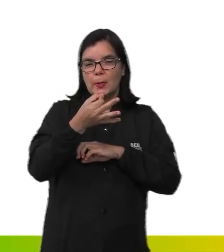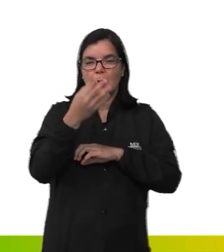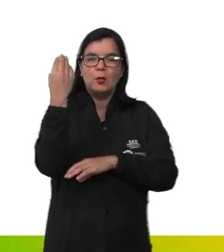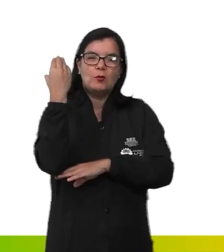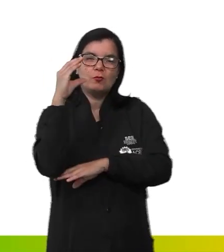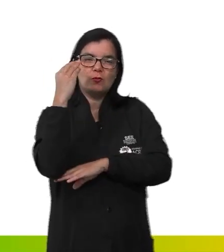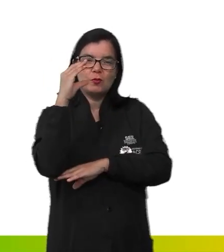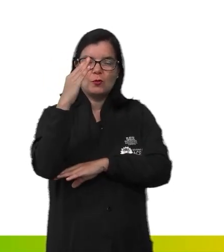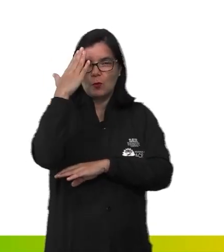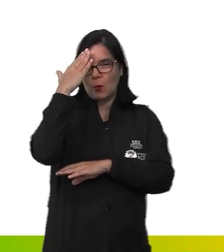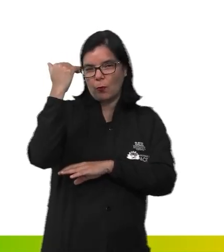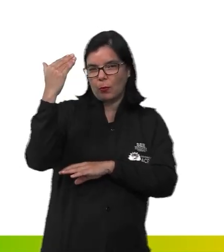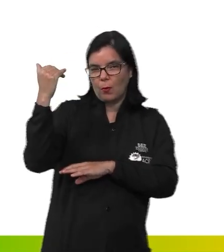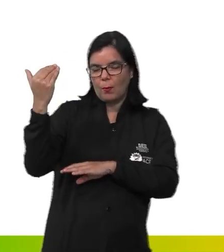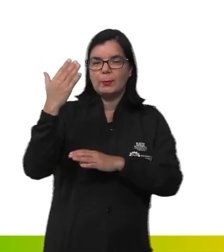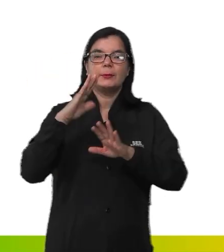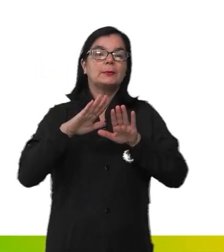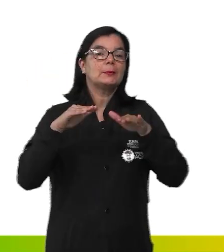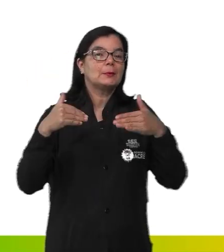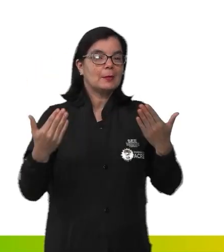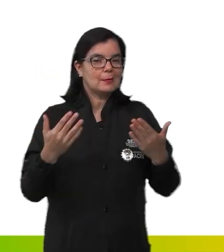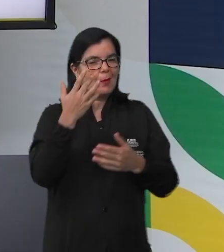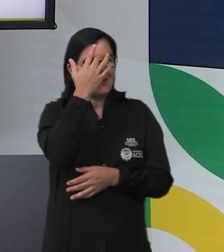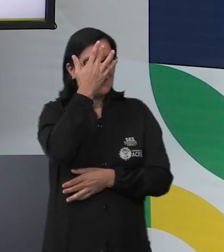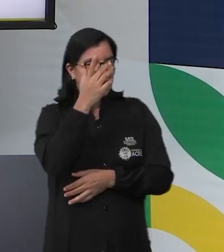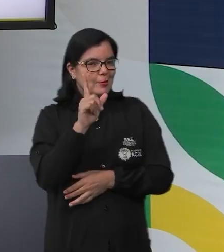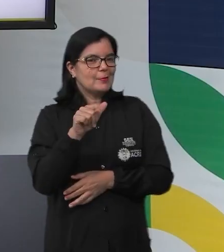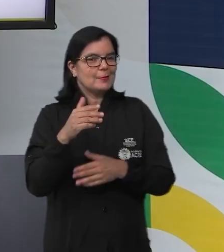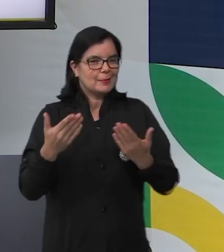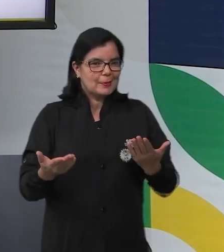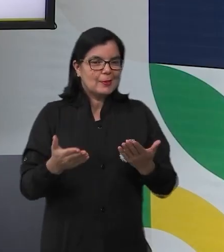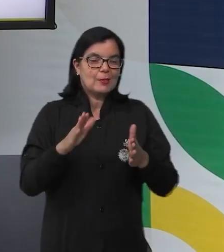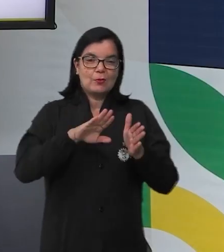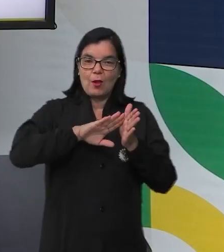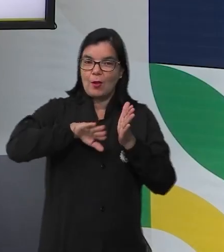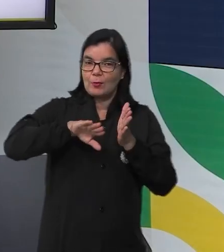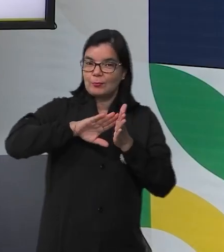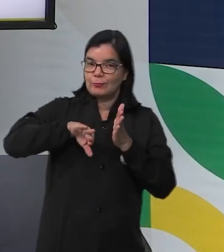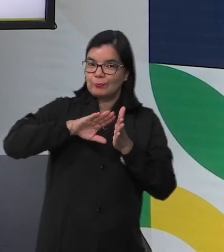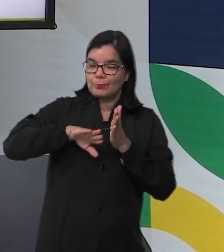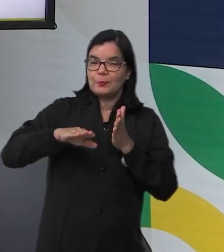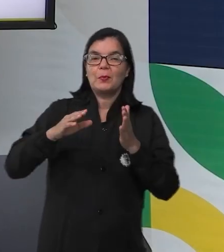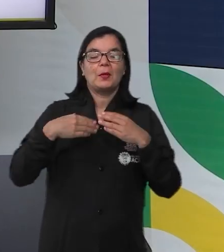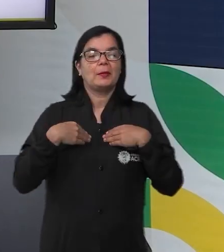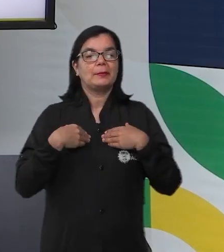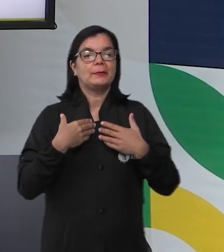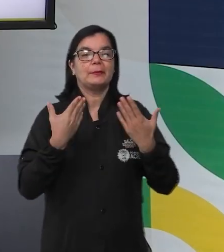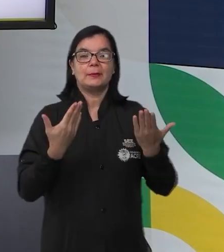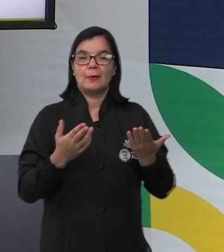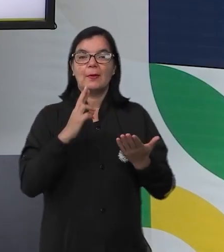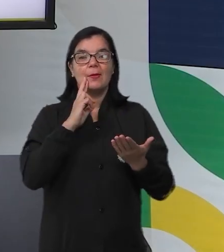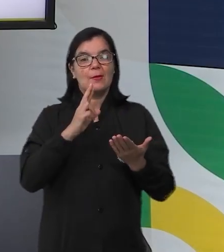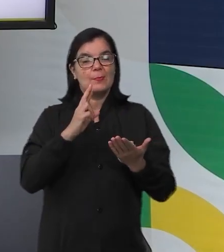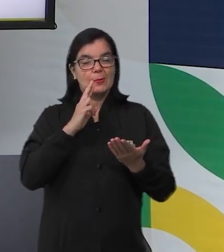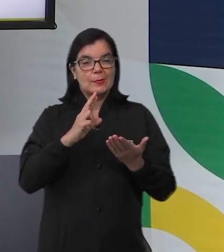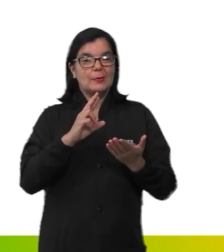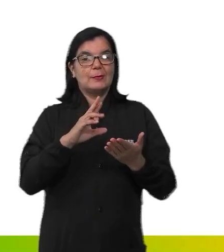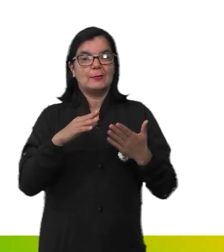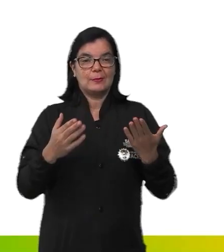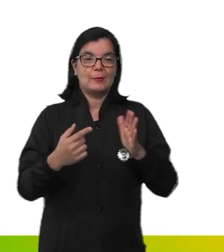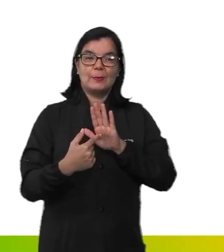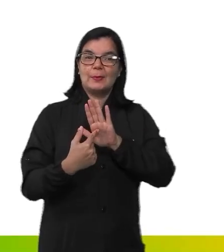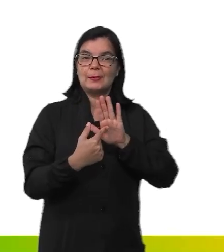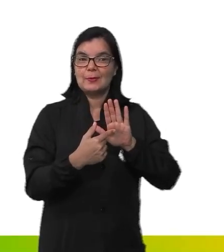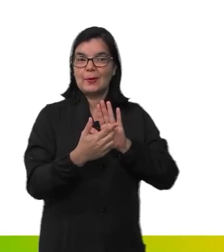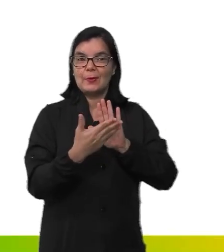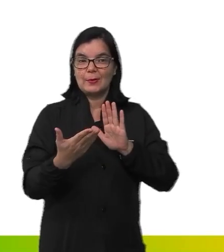como opinião de cientistas renovados. Essa tá fácil, né, pessoal? A gente elimina essas aí, tranquilo. E aí, o gabarito, já vou direto